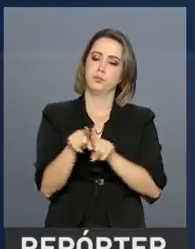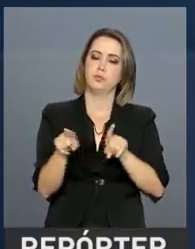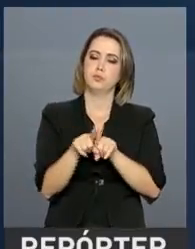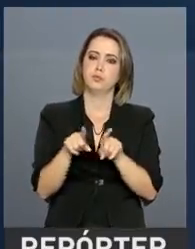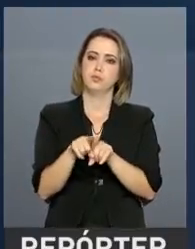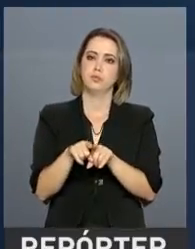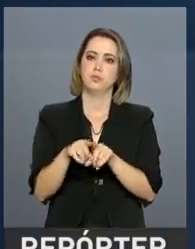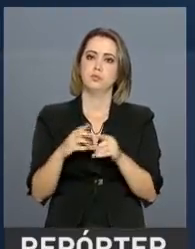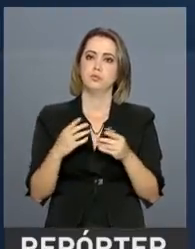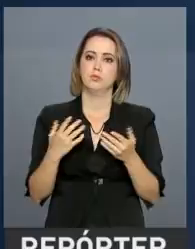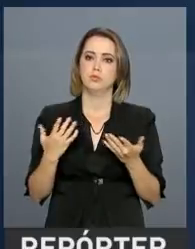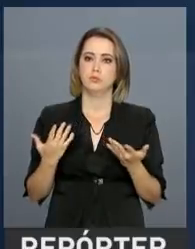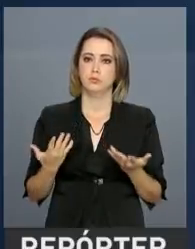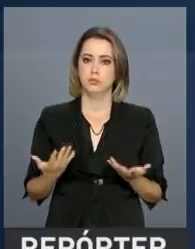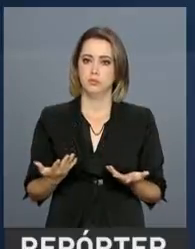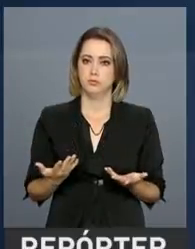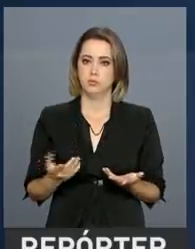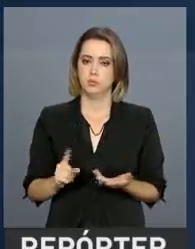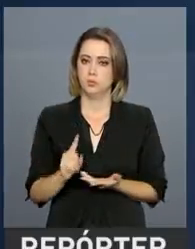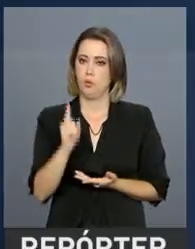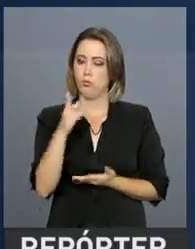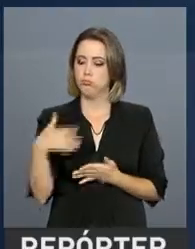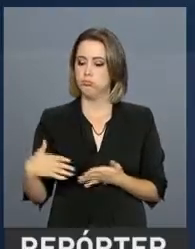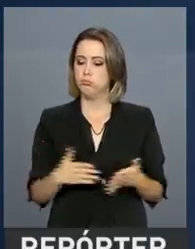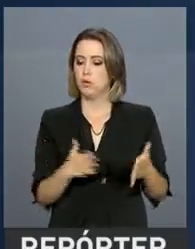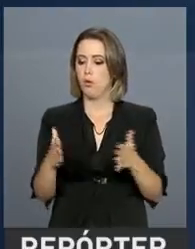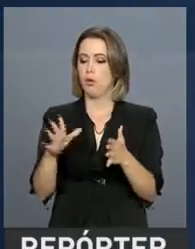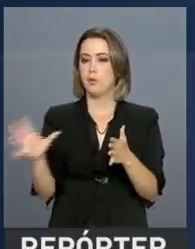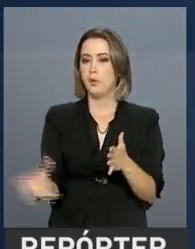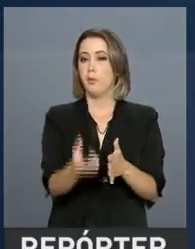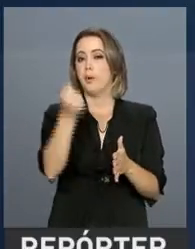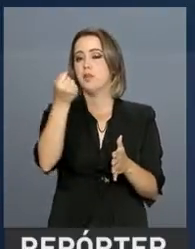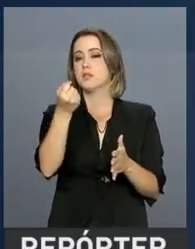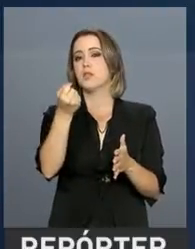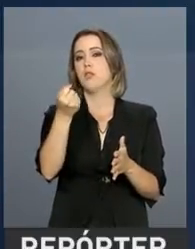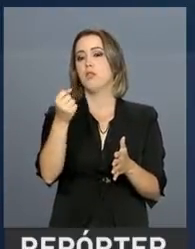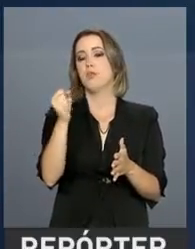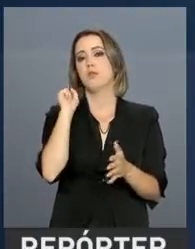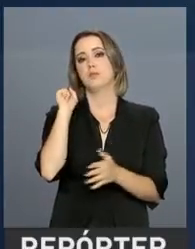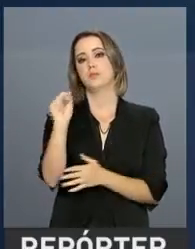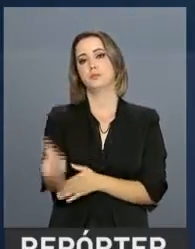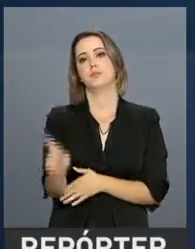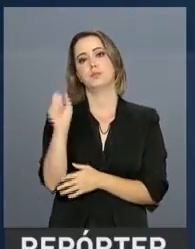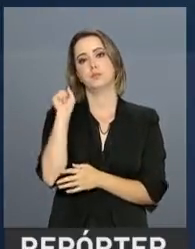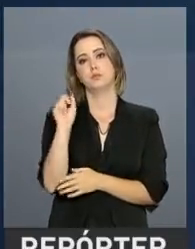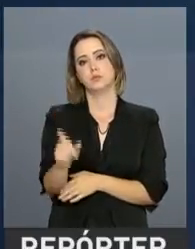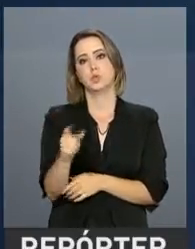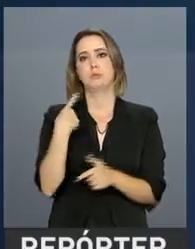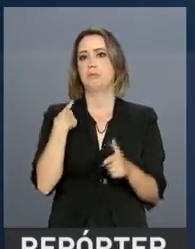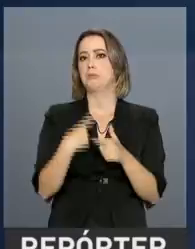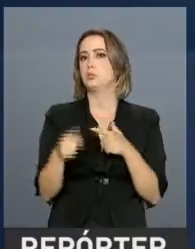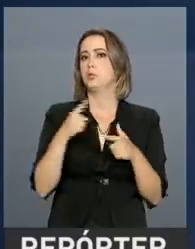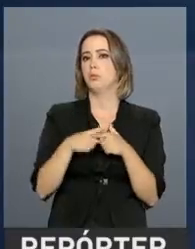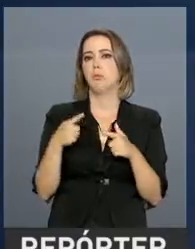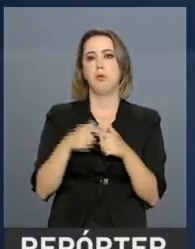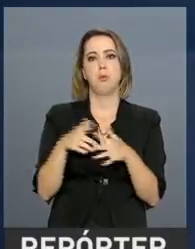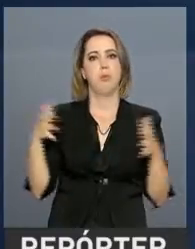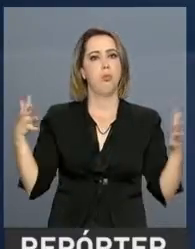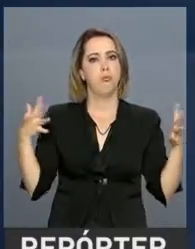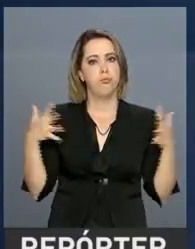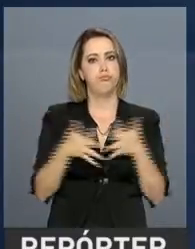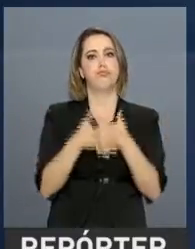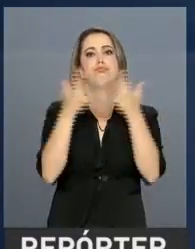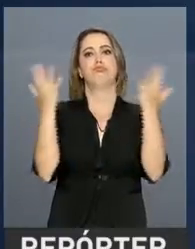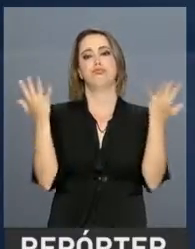convenhamos um caminho para salvar a presidência do colapso para salvar os